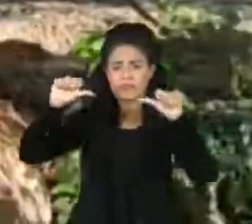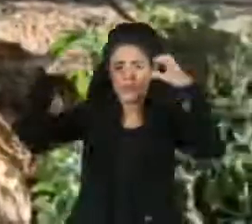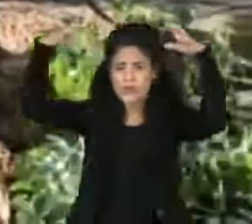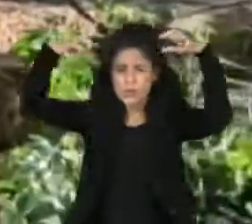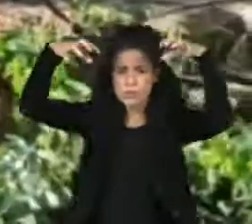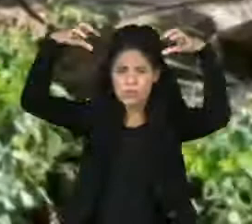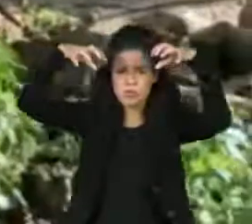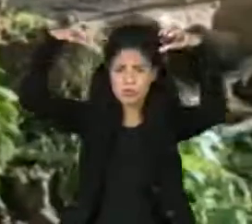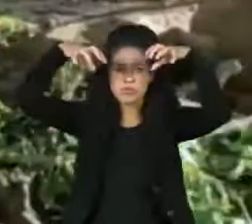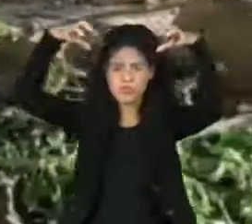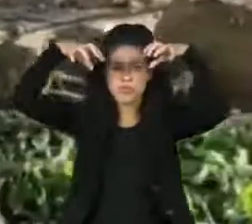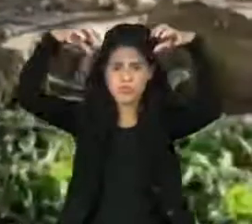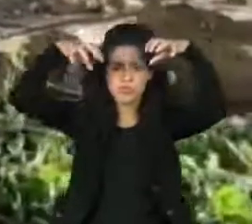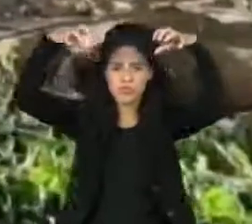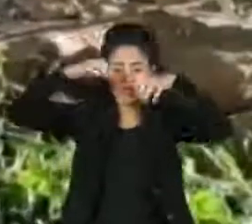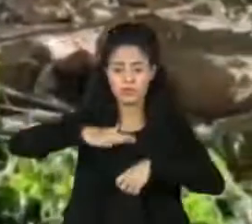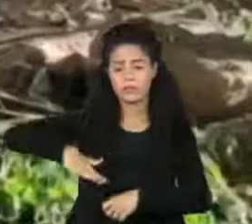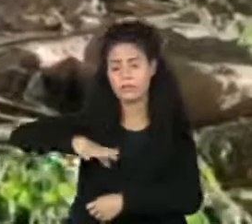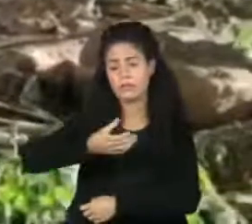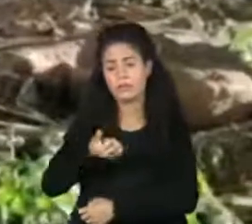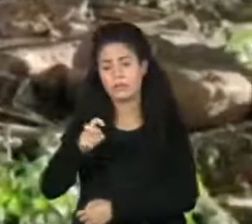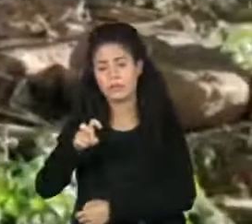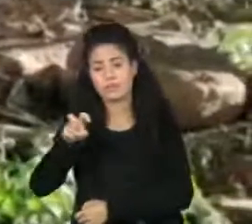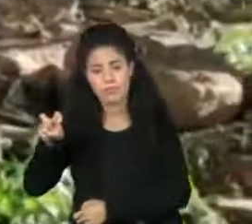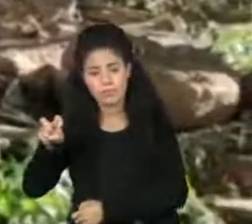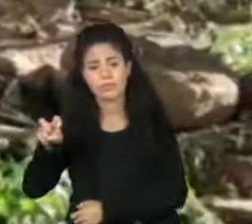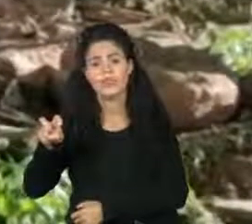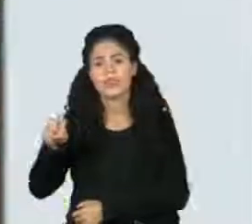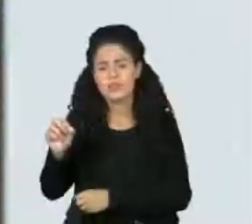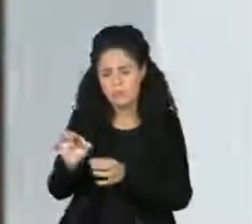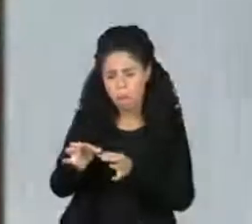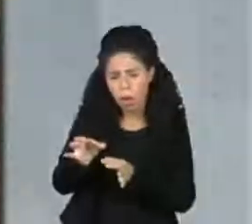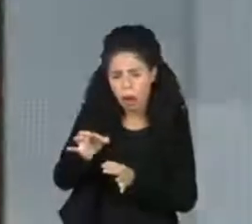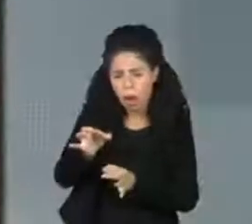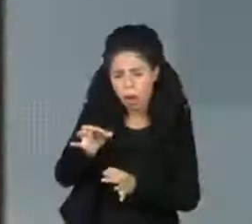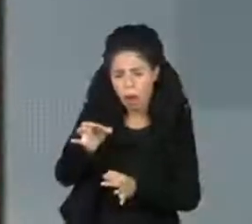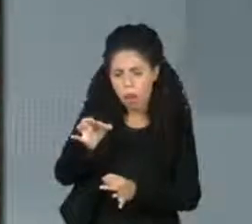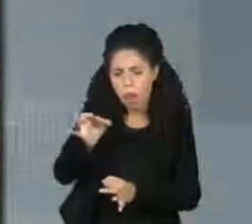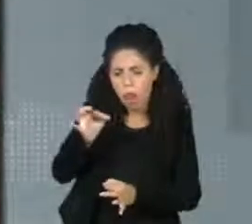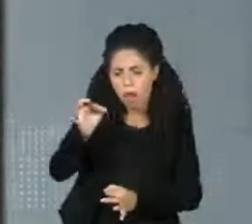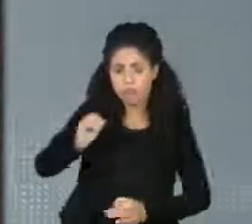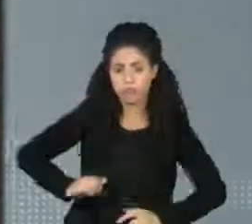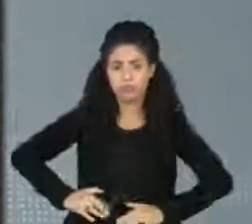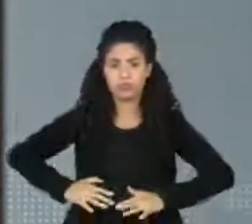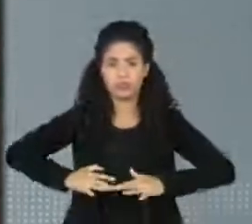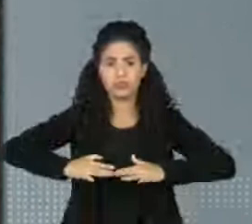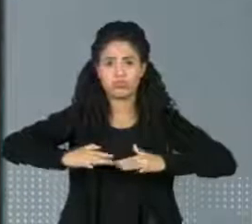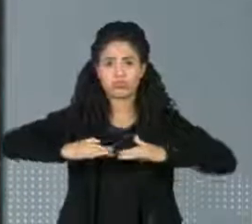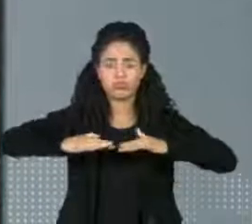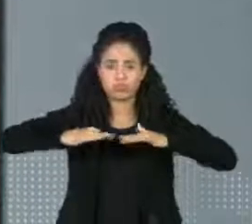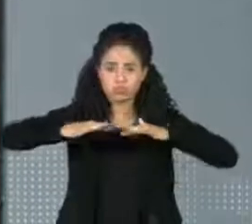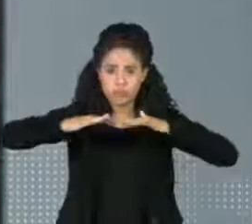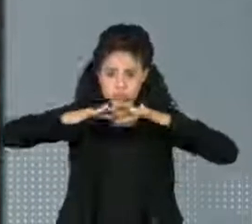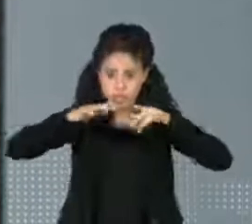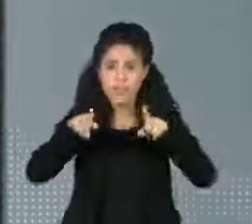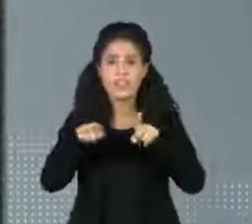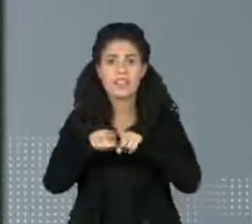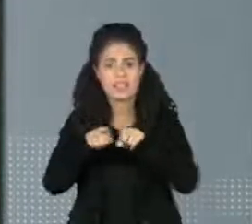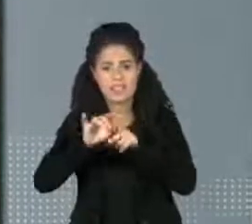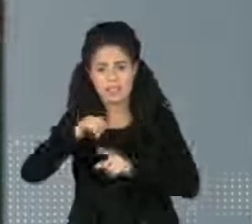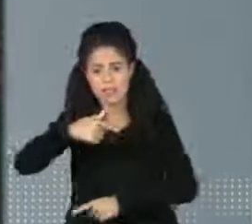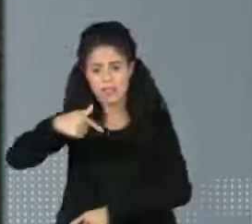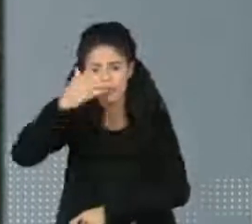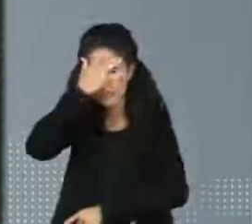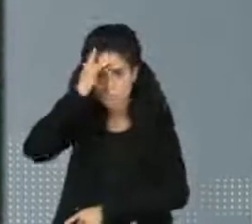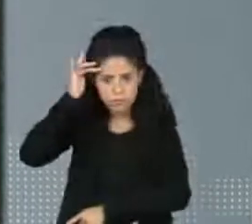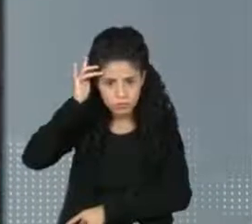já registrada na cidade 655 MM na cidade de Paraty tão bem na Costa Verde Foram sete